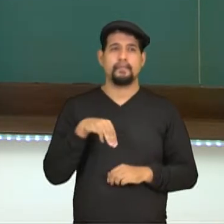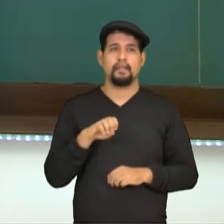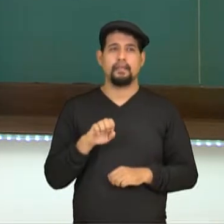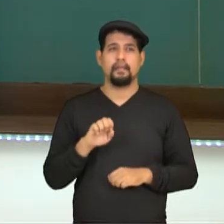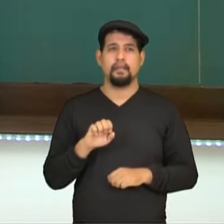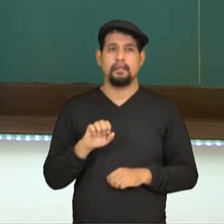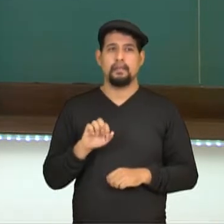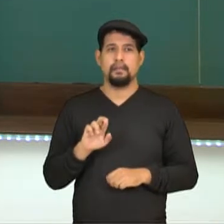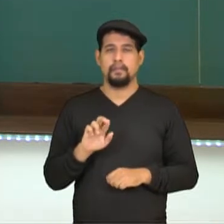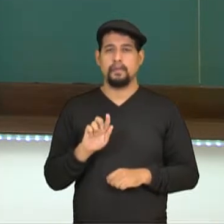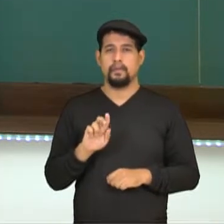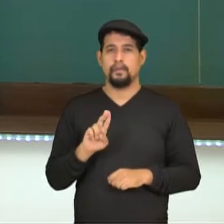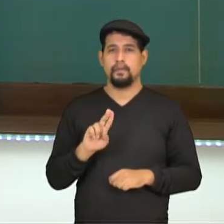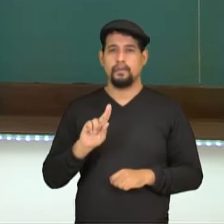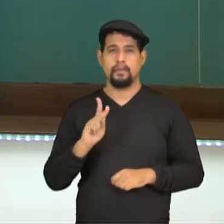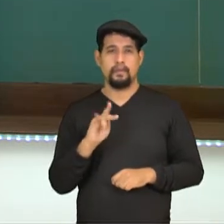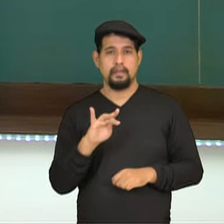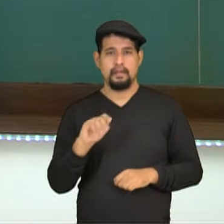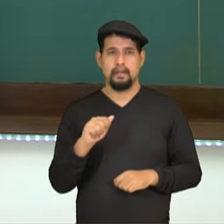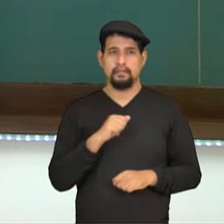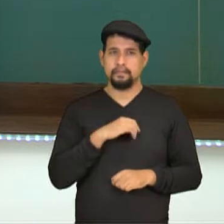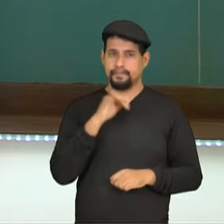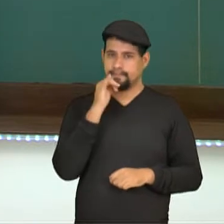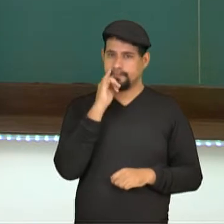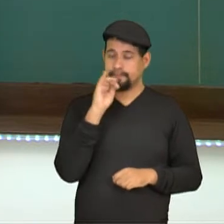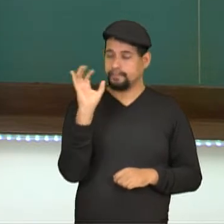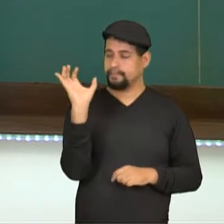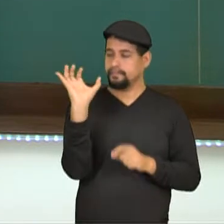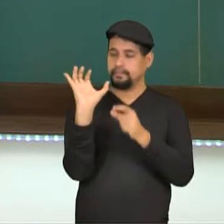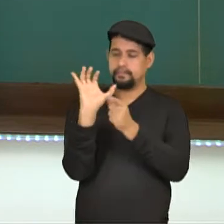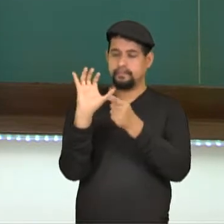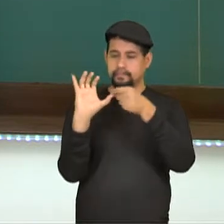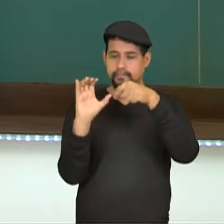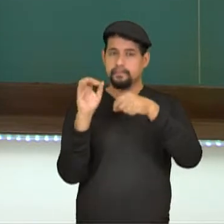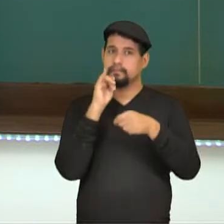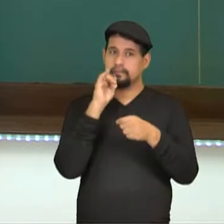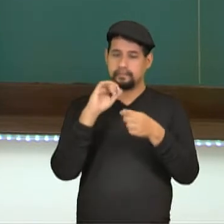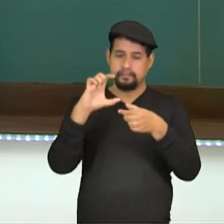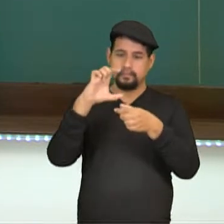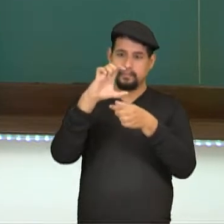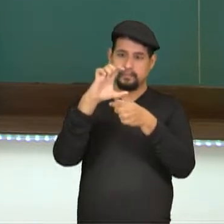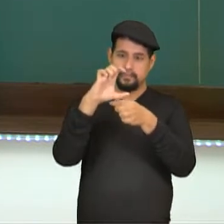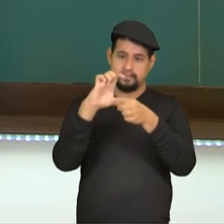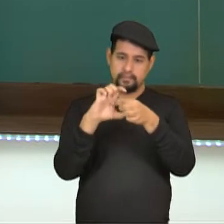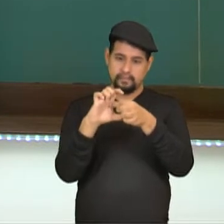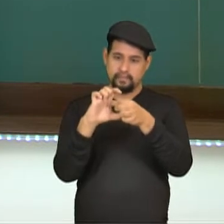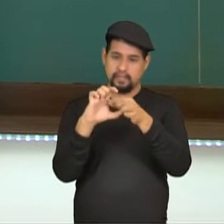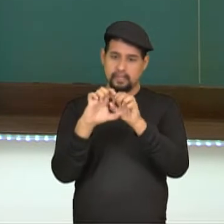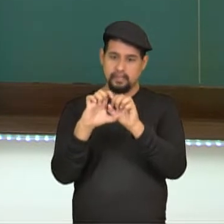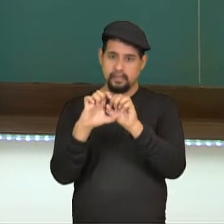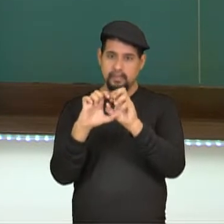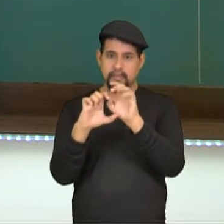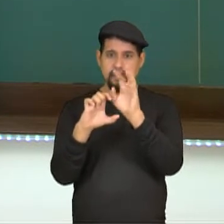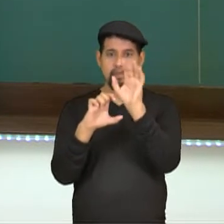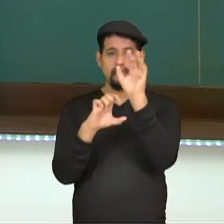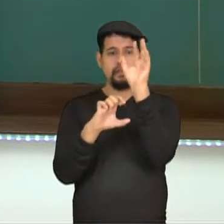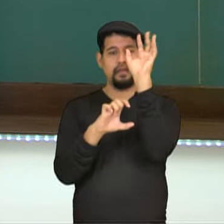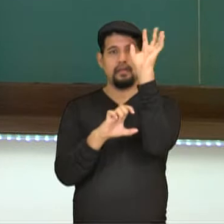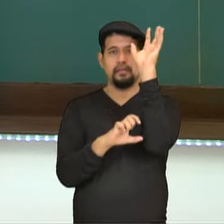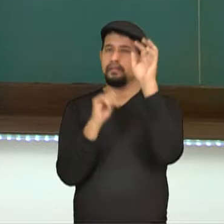é quando ocorre um enterramento de um galho, certo? E a formação de uma nova planta. Isso é feito